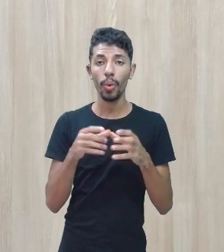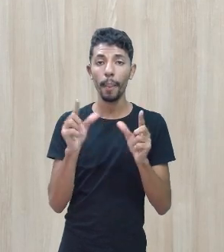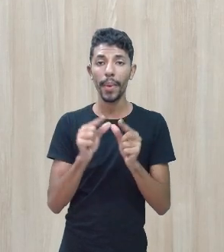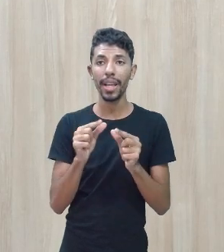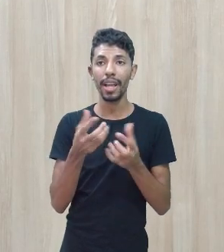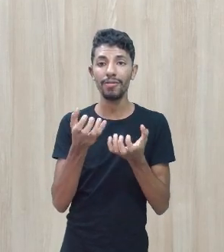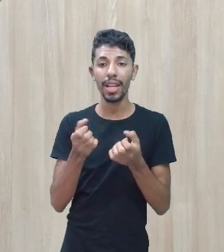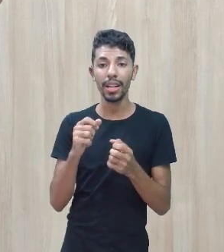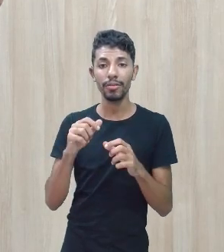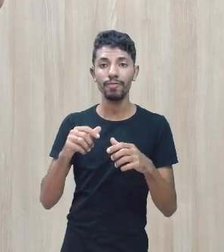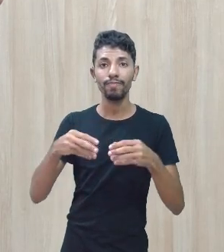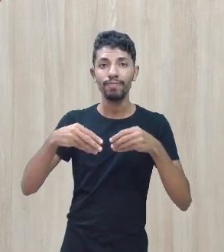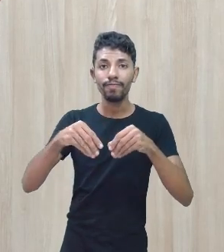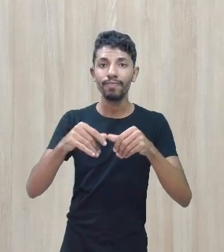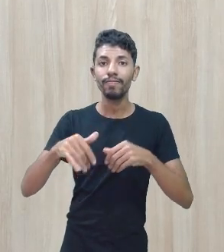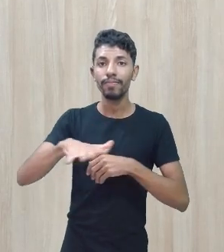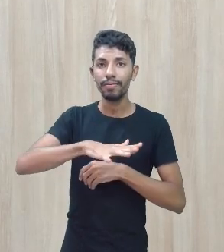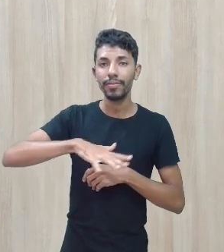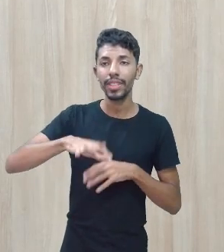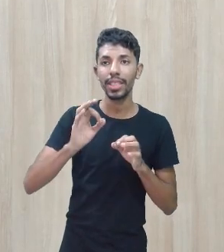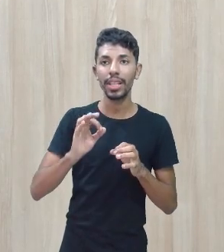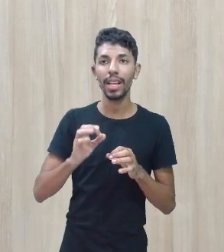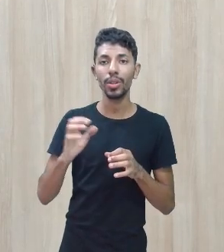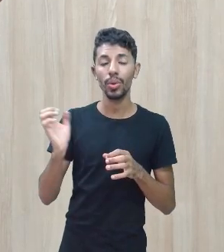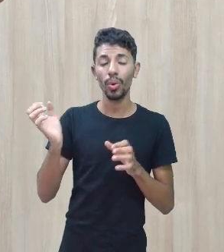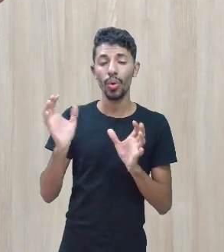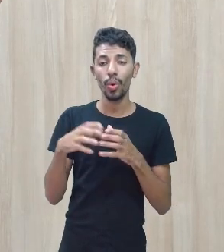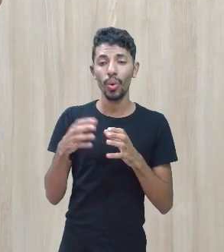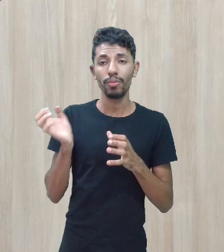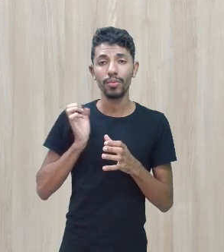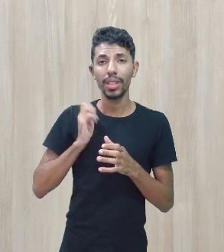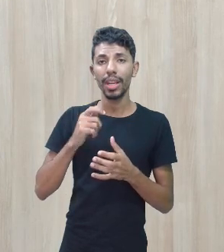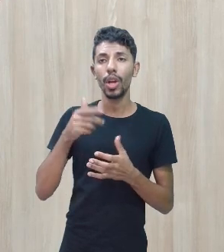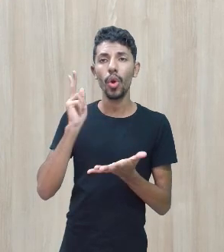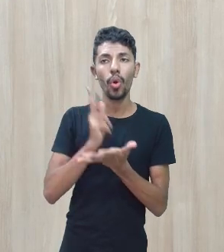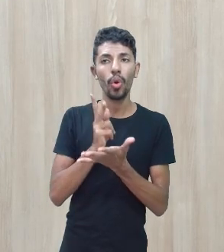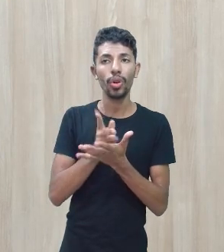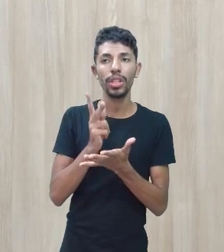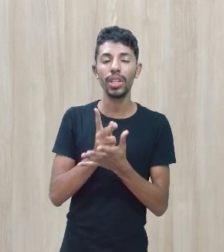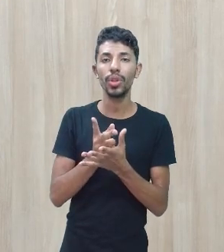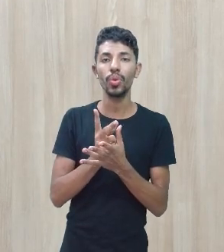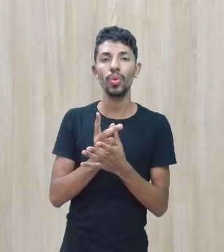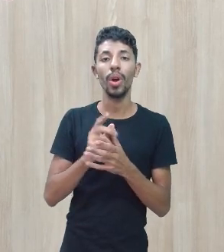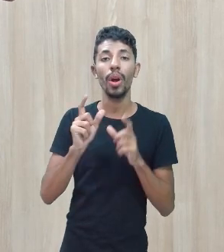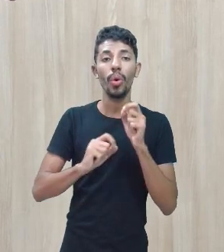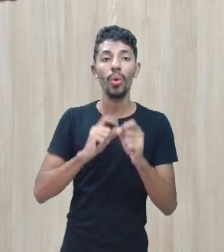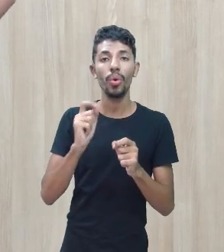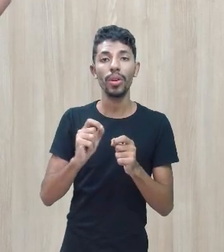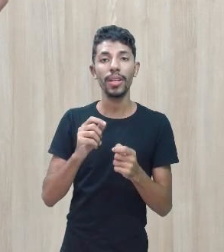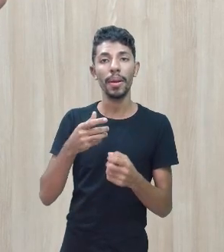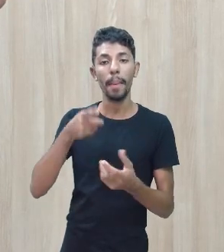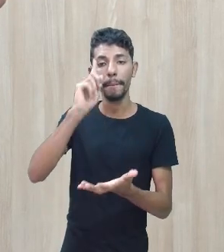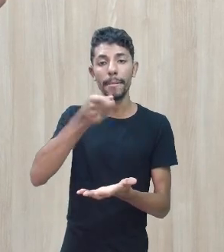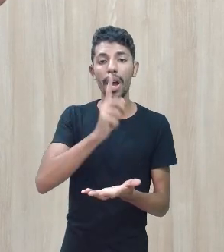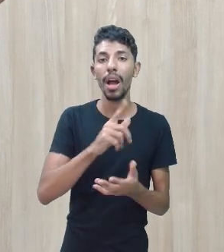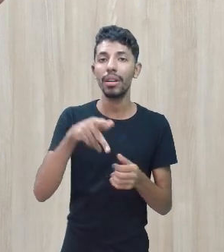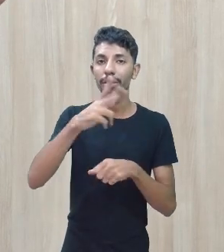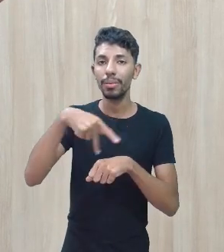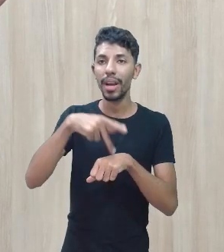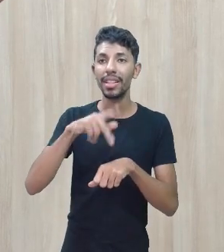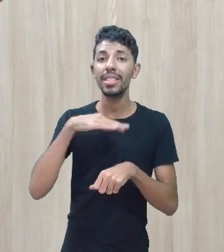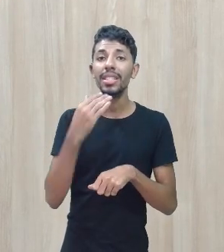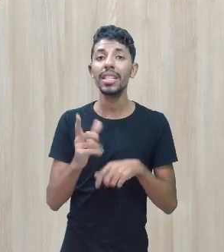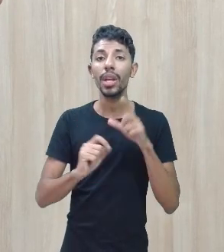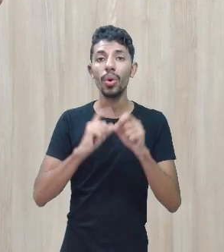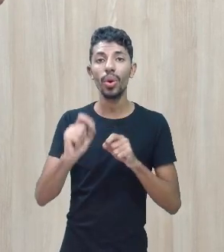elite brasileira, né, que continua mandando no país, sem promover uma inclusão social, sem promover mudanças econômicas, e o